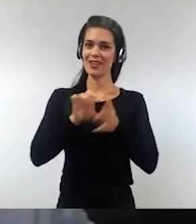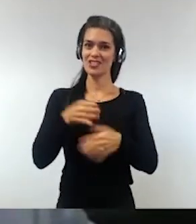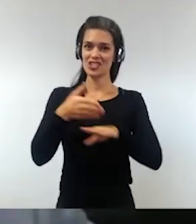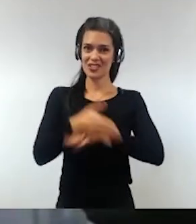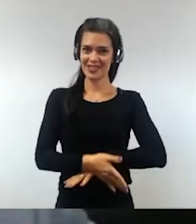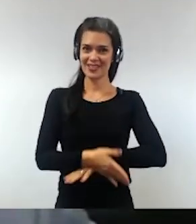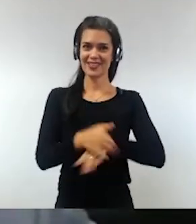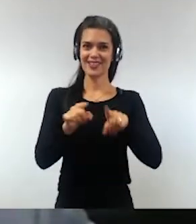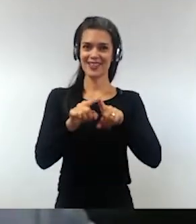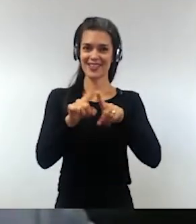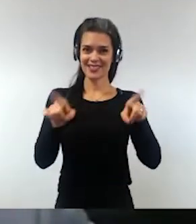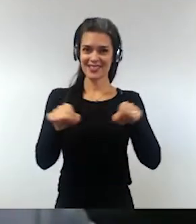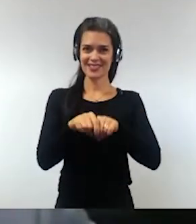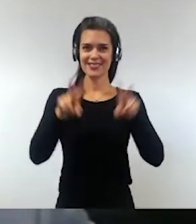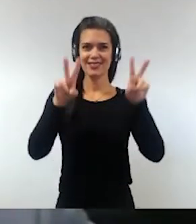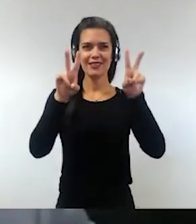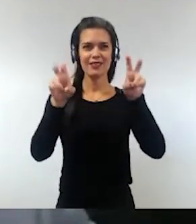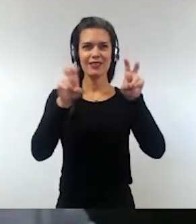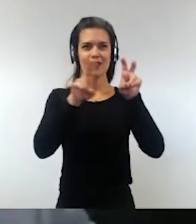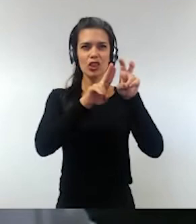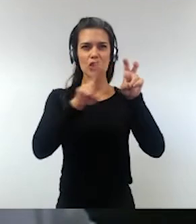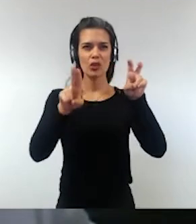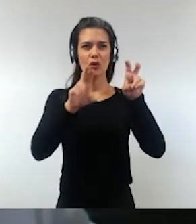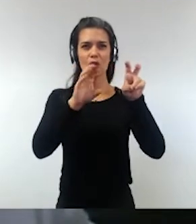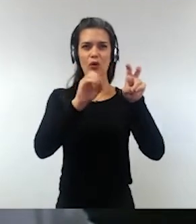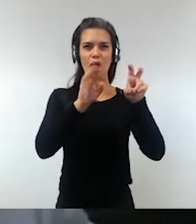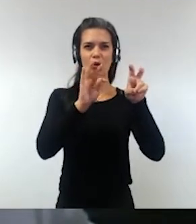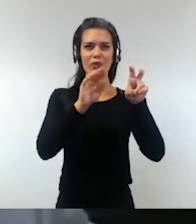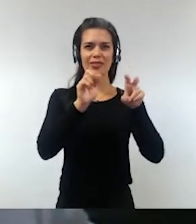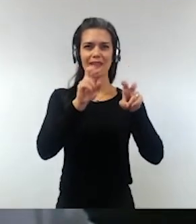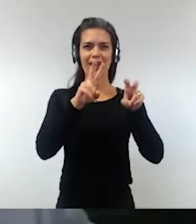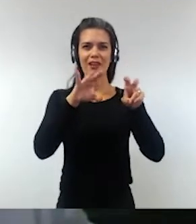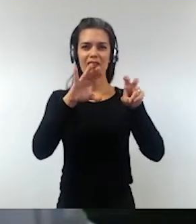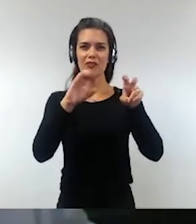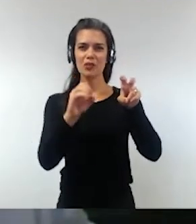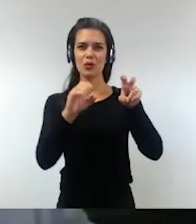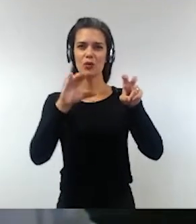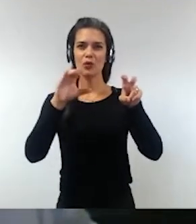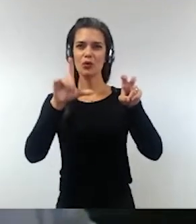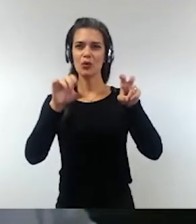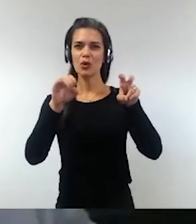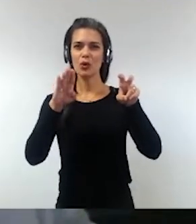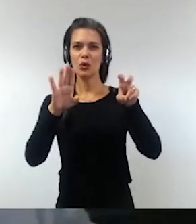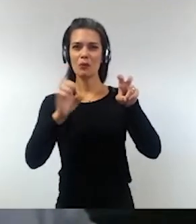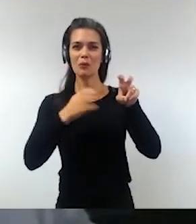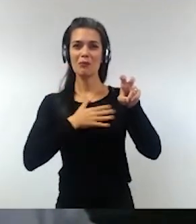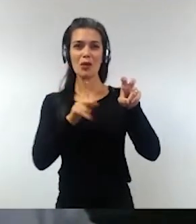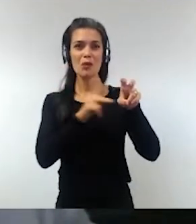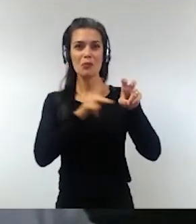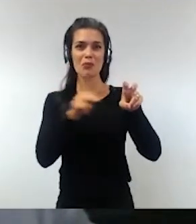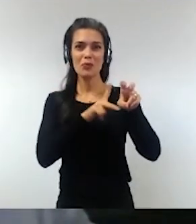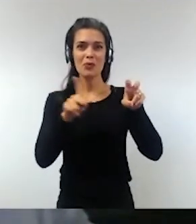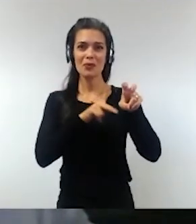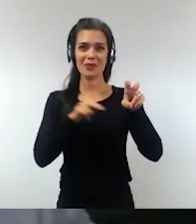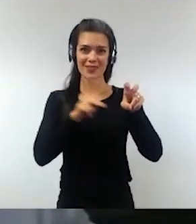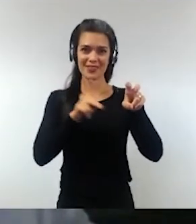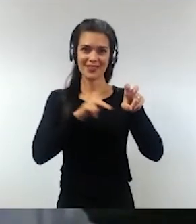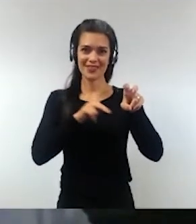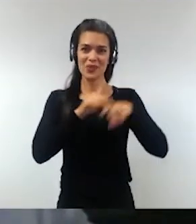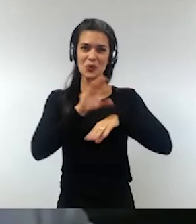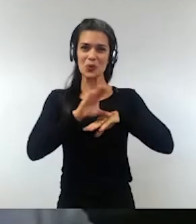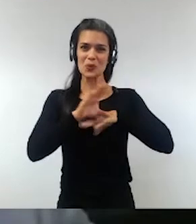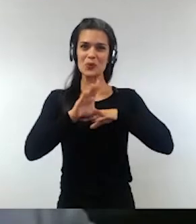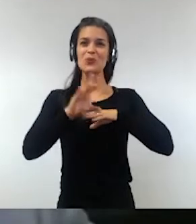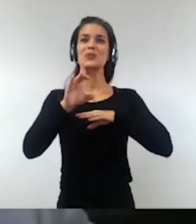sala, eu vi o nome, Sala Otávio Lobo. Otávio Lobo foi meu professor na Faculdade de Direito do Recife,